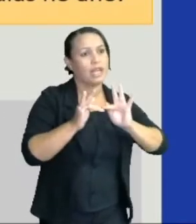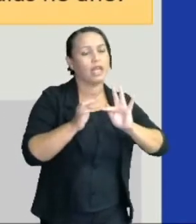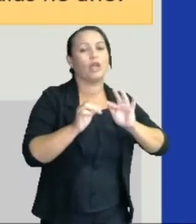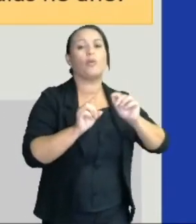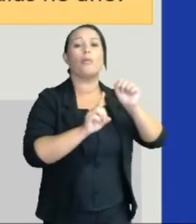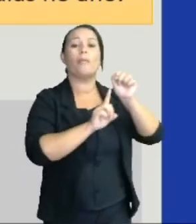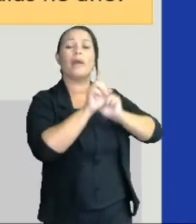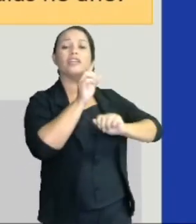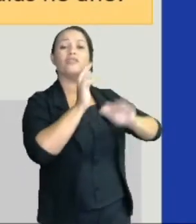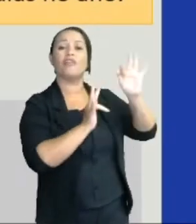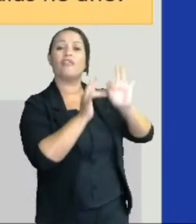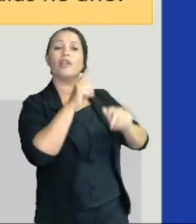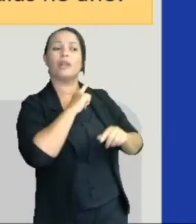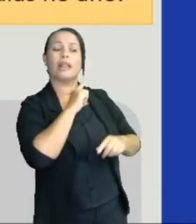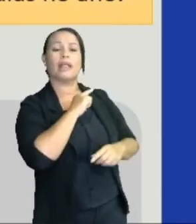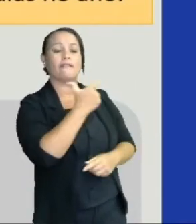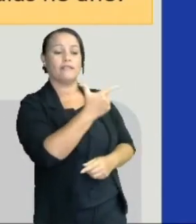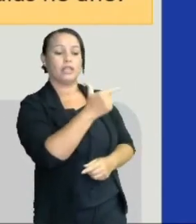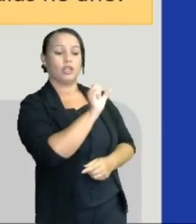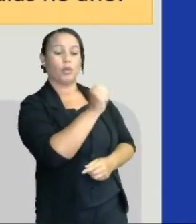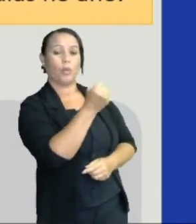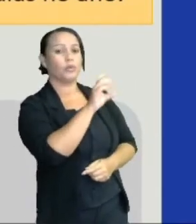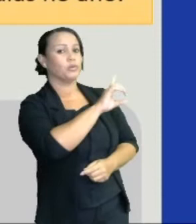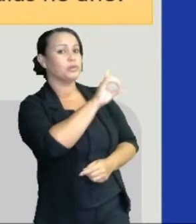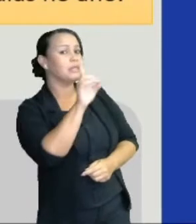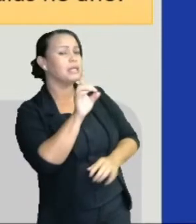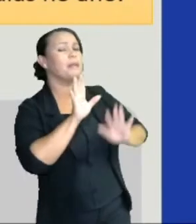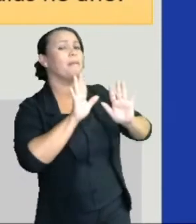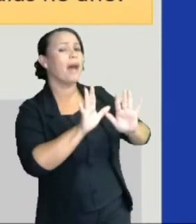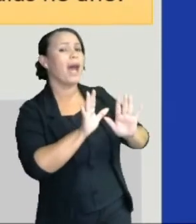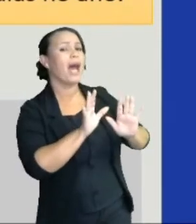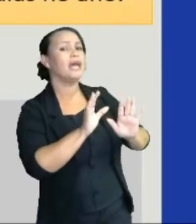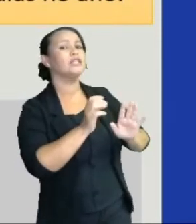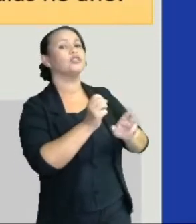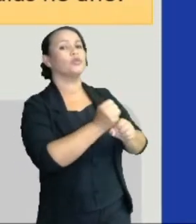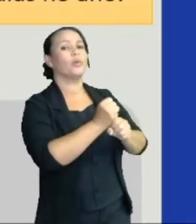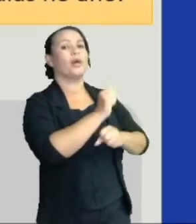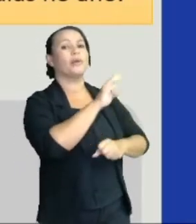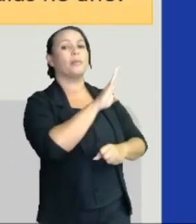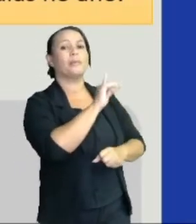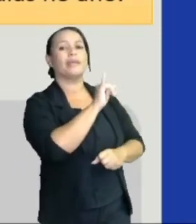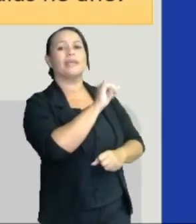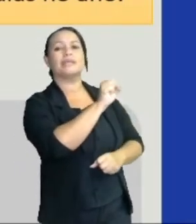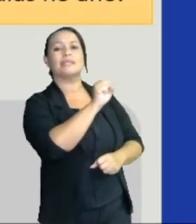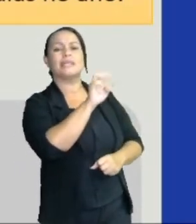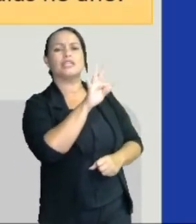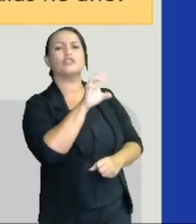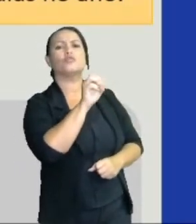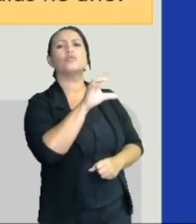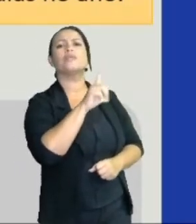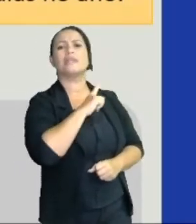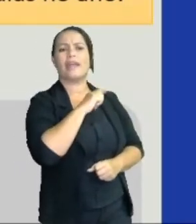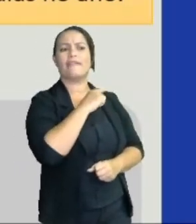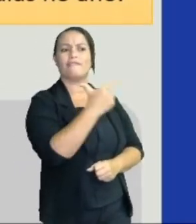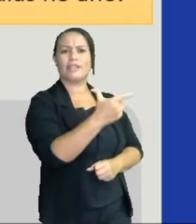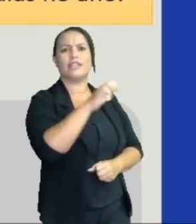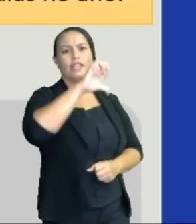de fevereiro tem 28 dias, mas no ano bissexto ele tem 29